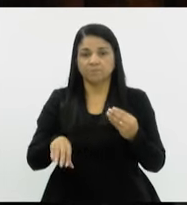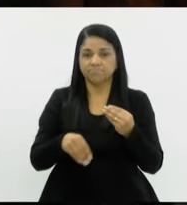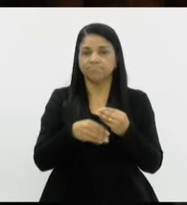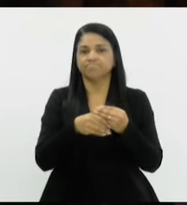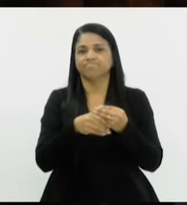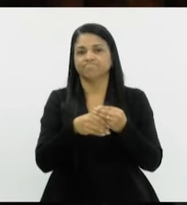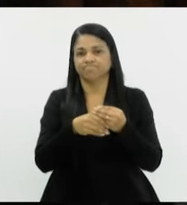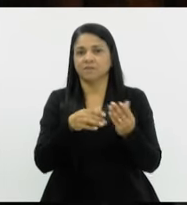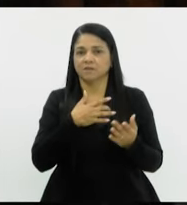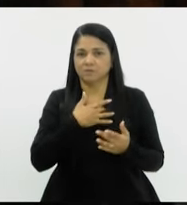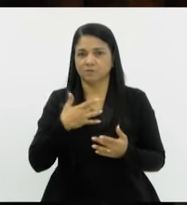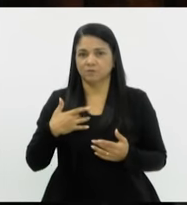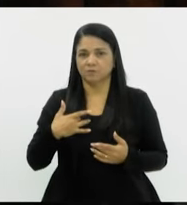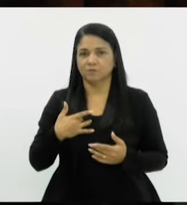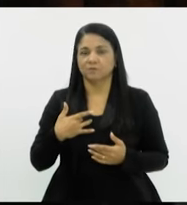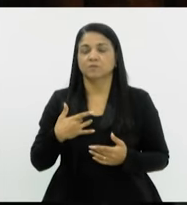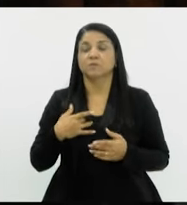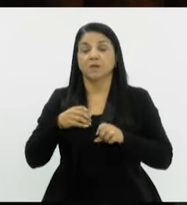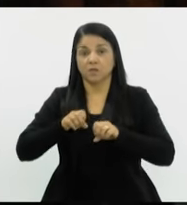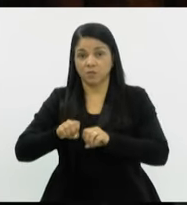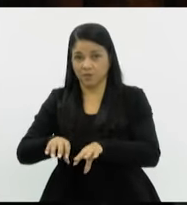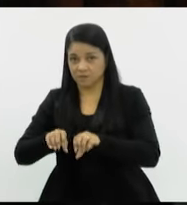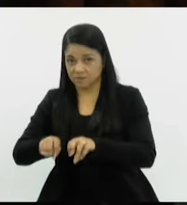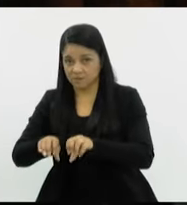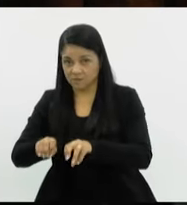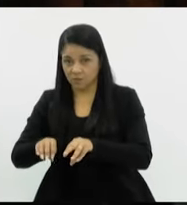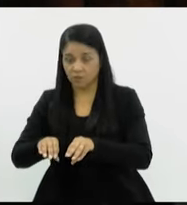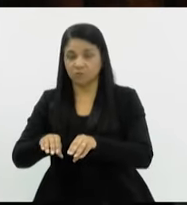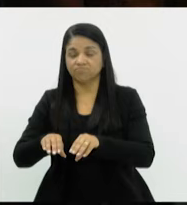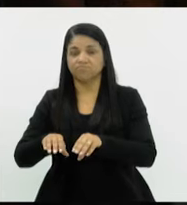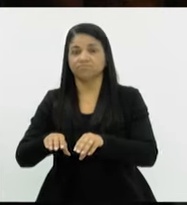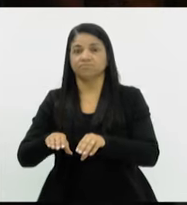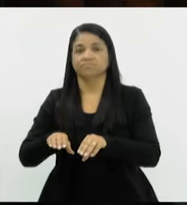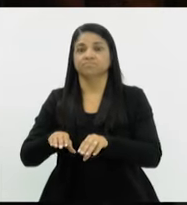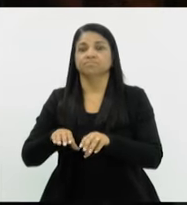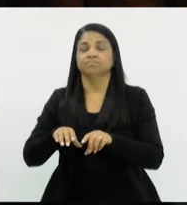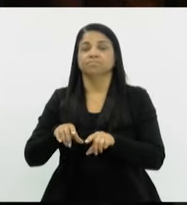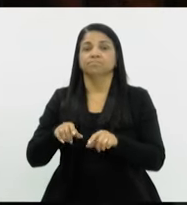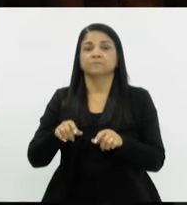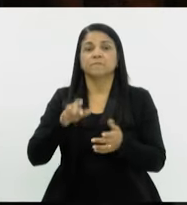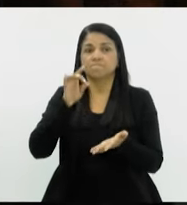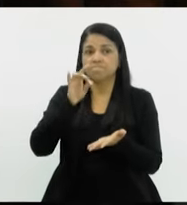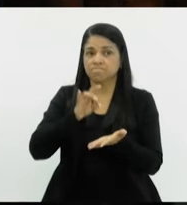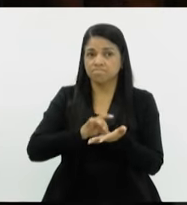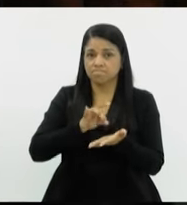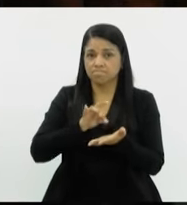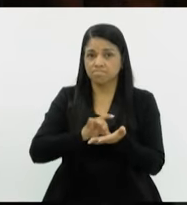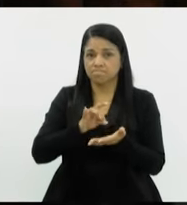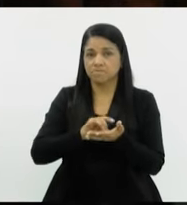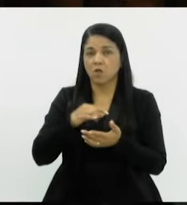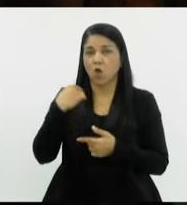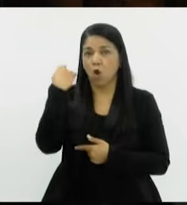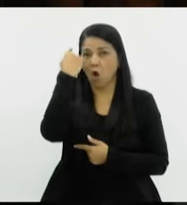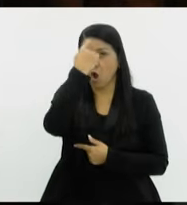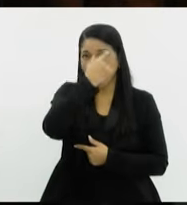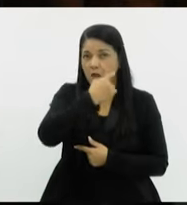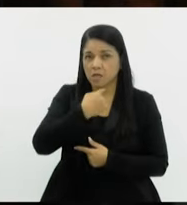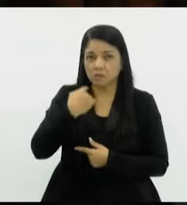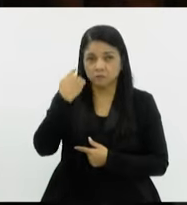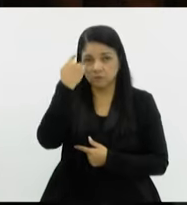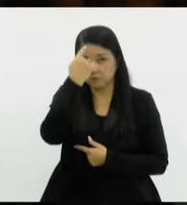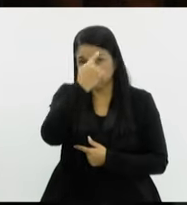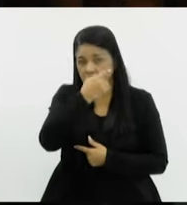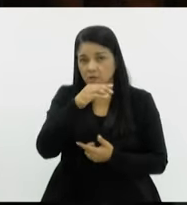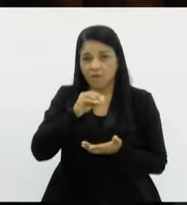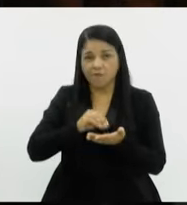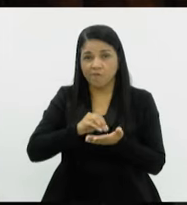integralizado, para que a educação deixasse de ter verdadeiras zonas cinzentas, onde tem